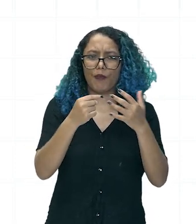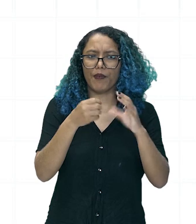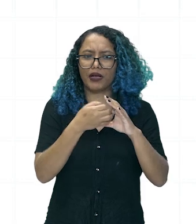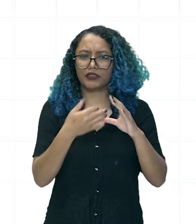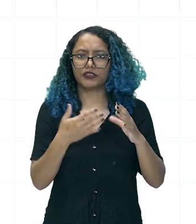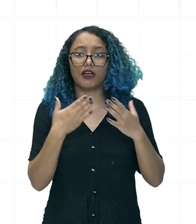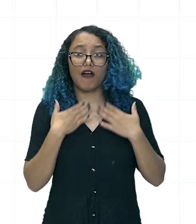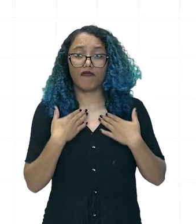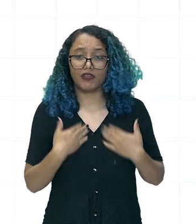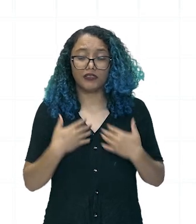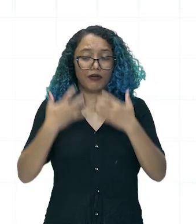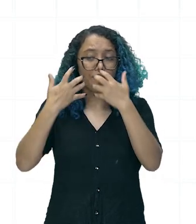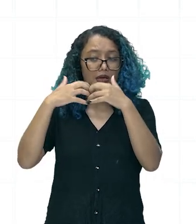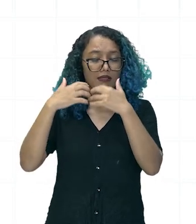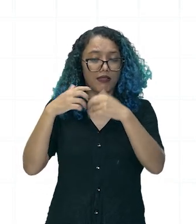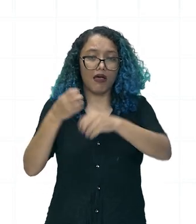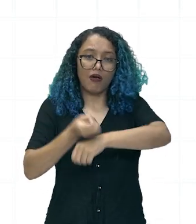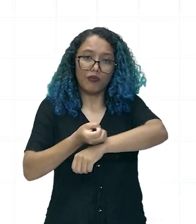aí a